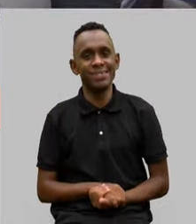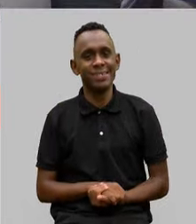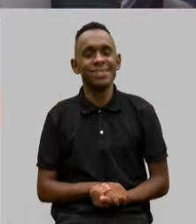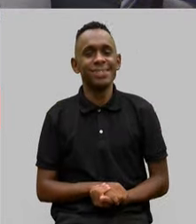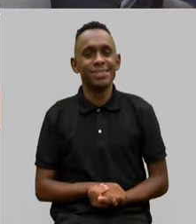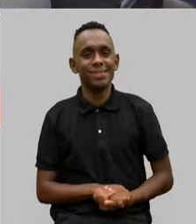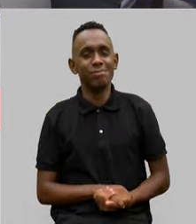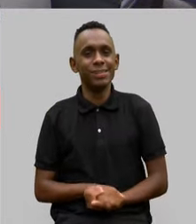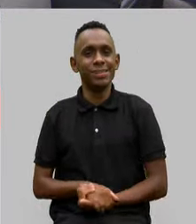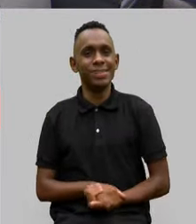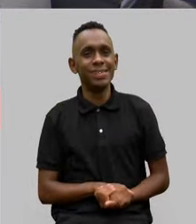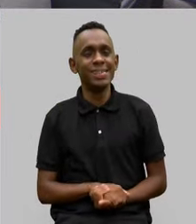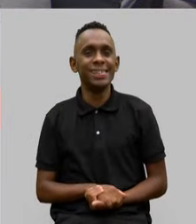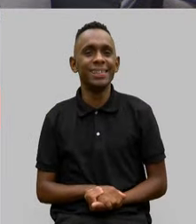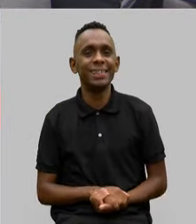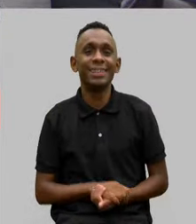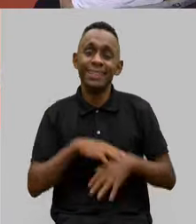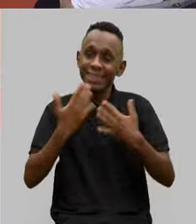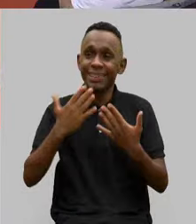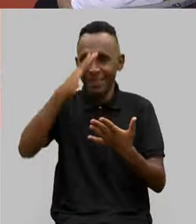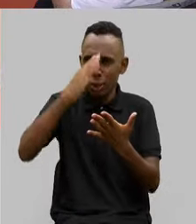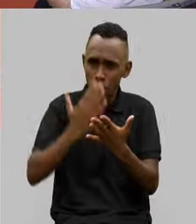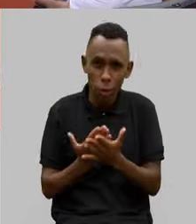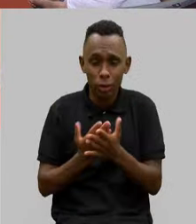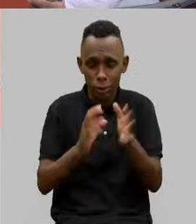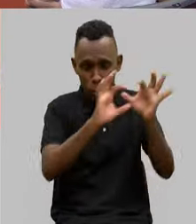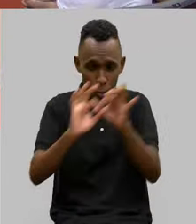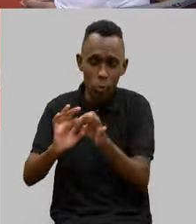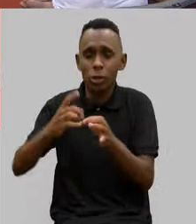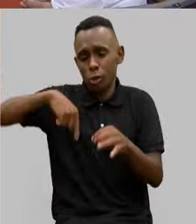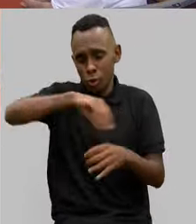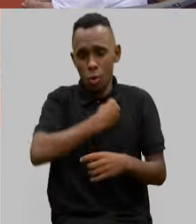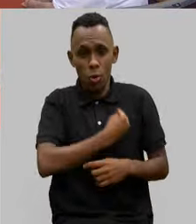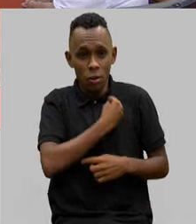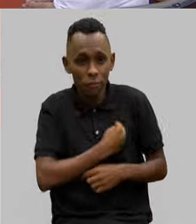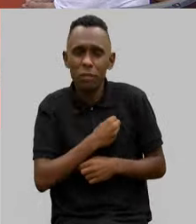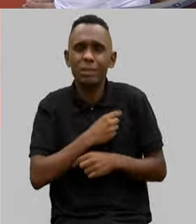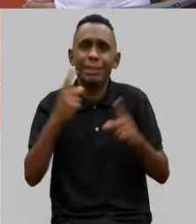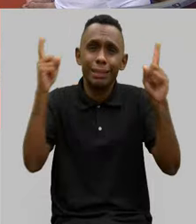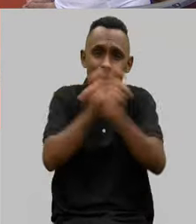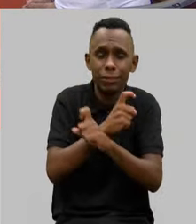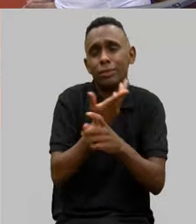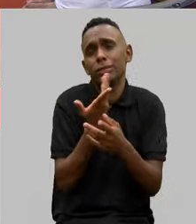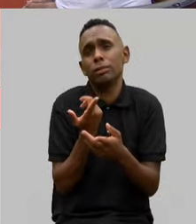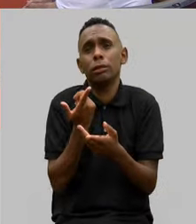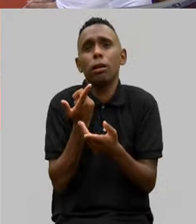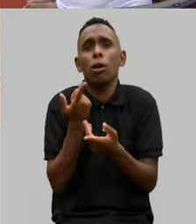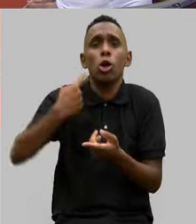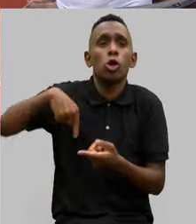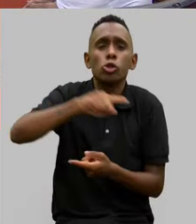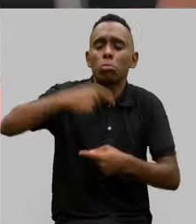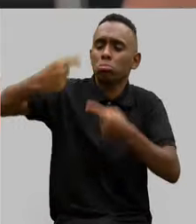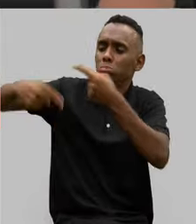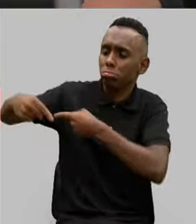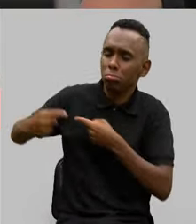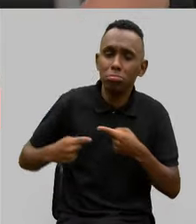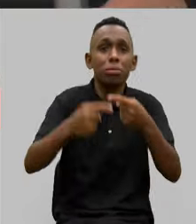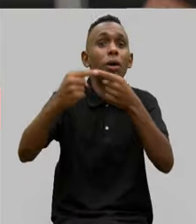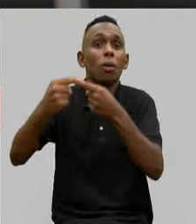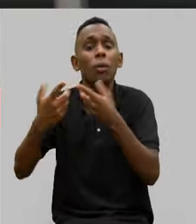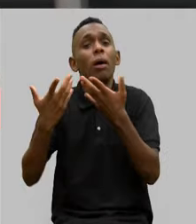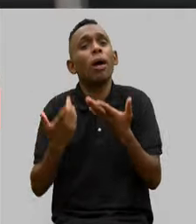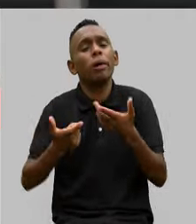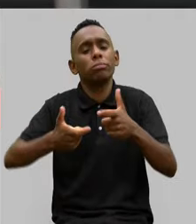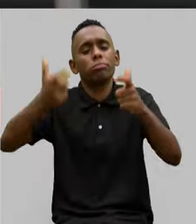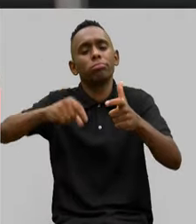plantar então eu eu acredito que no contexto que a gente vive é muito complicado a gente colocar esse debate num